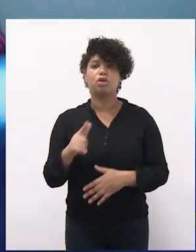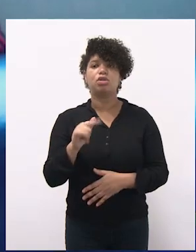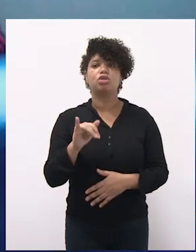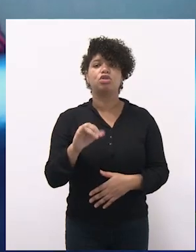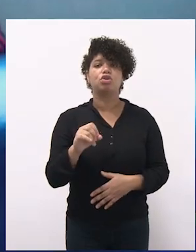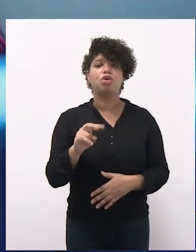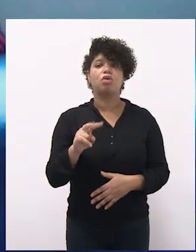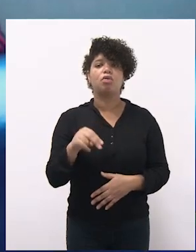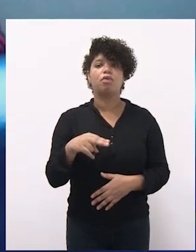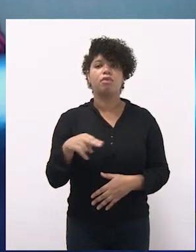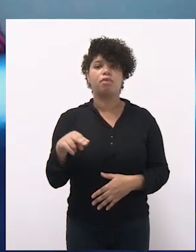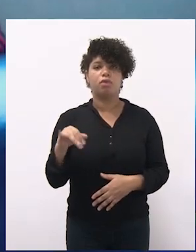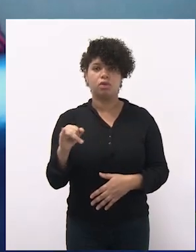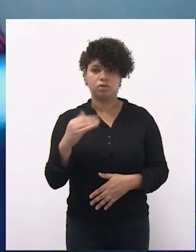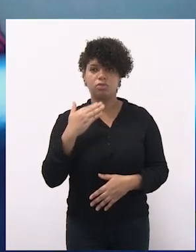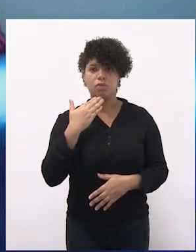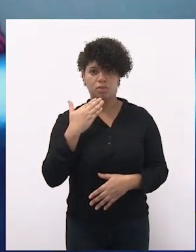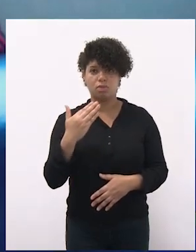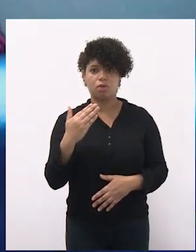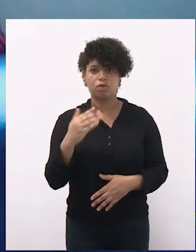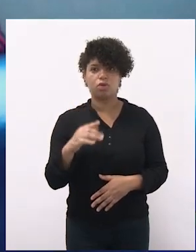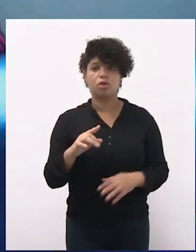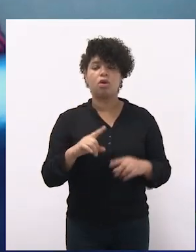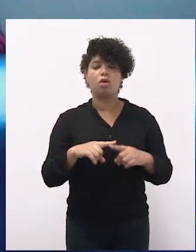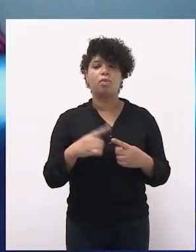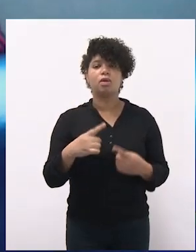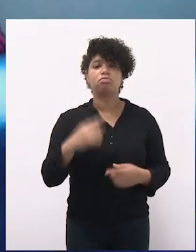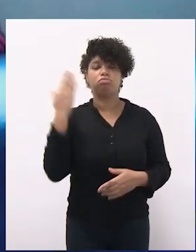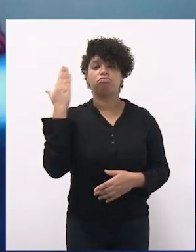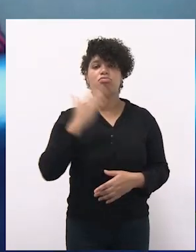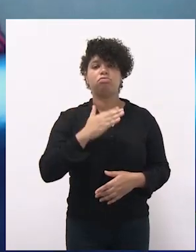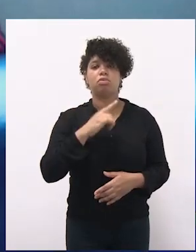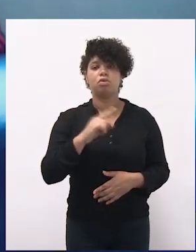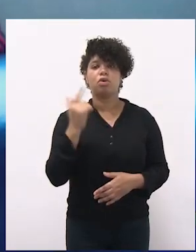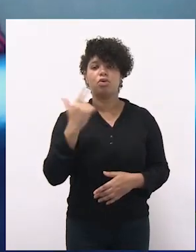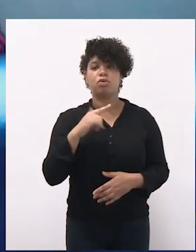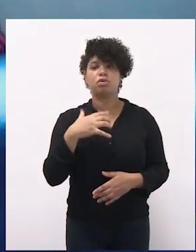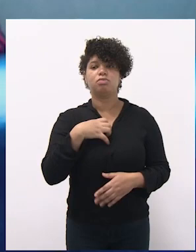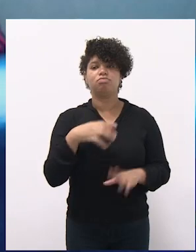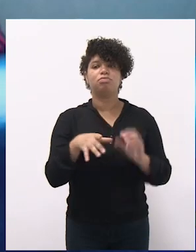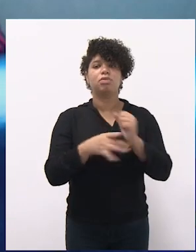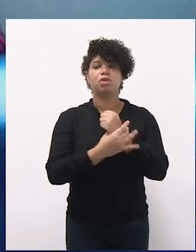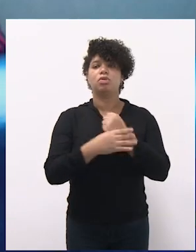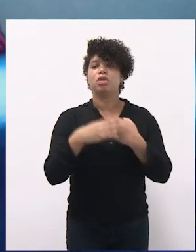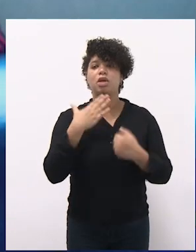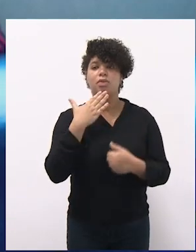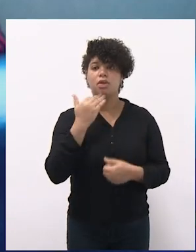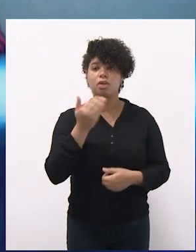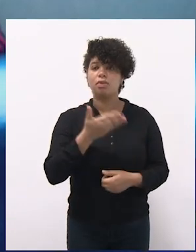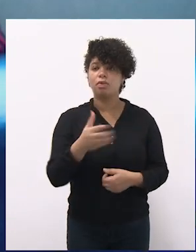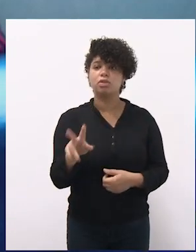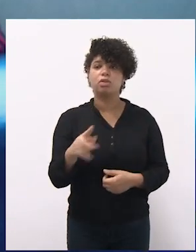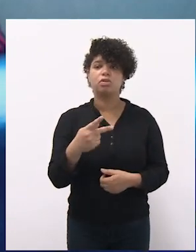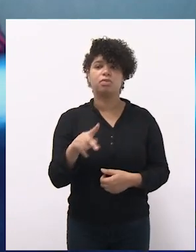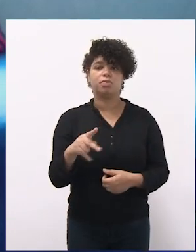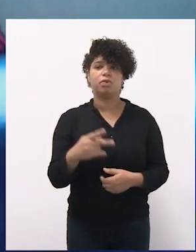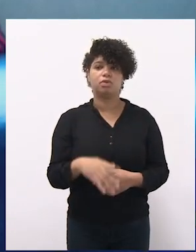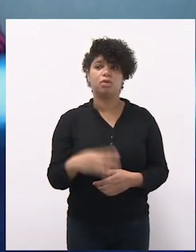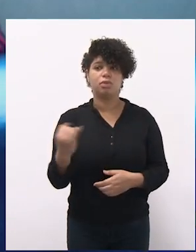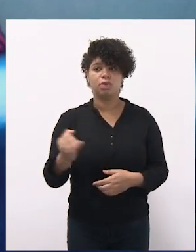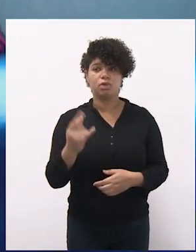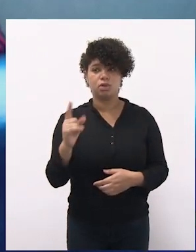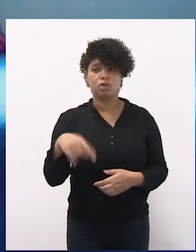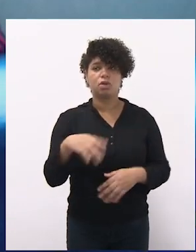está mostrando, na verdade, isso garante para você muito mais segurança, professor. Então, por isso é que você tem que fazer